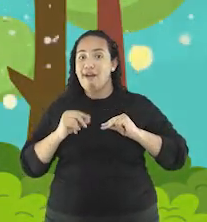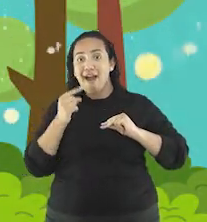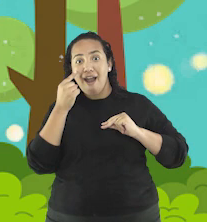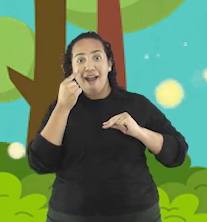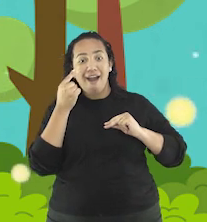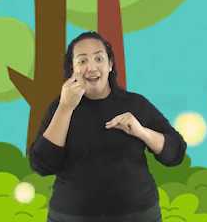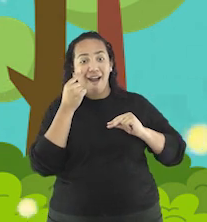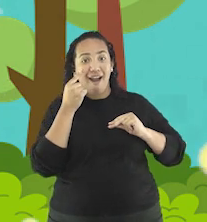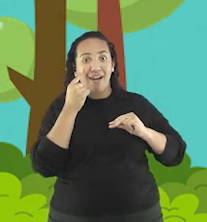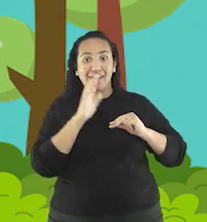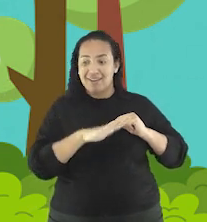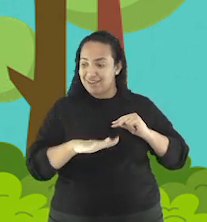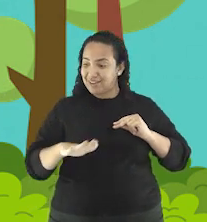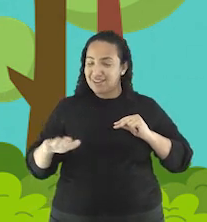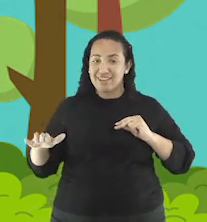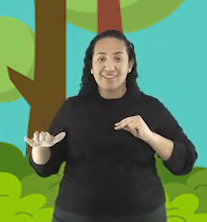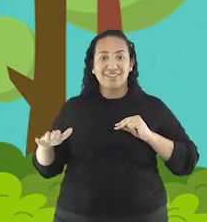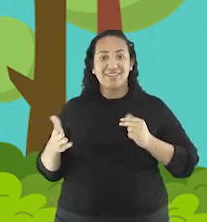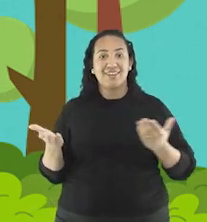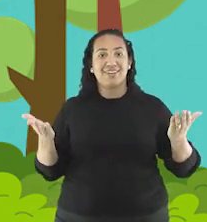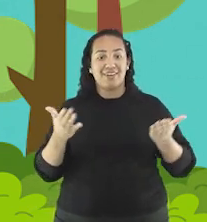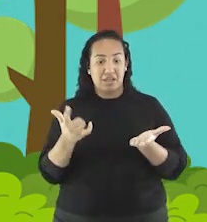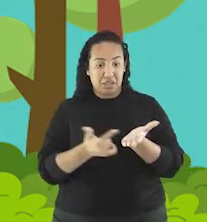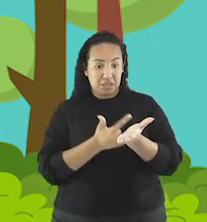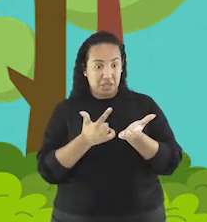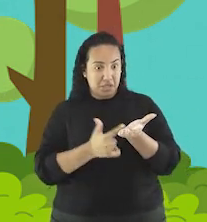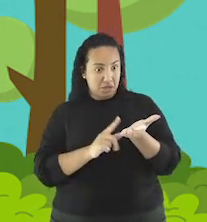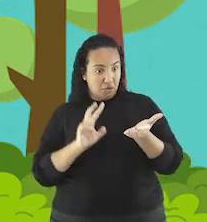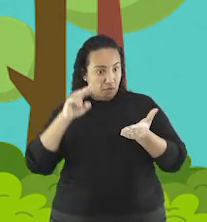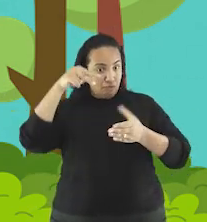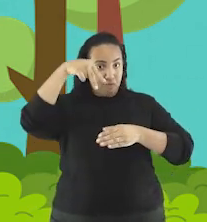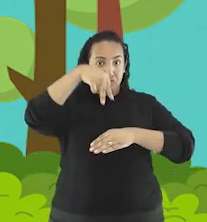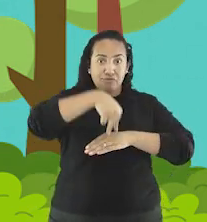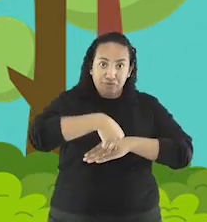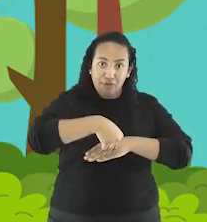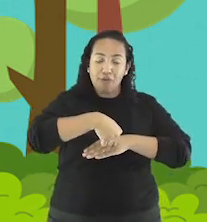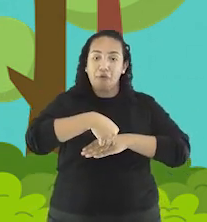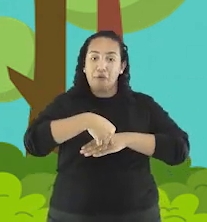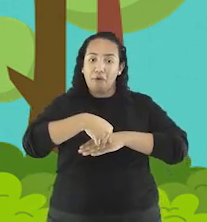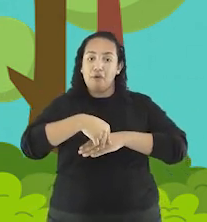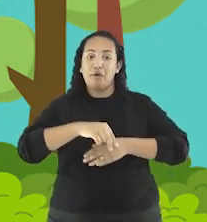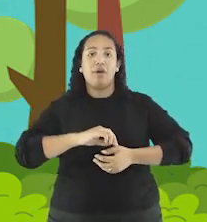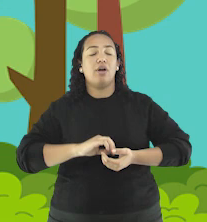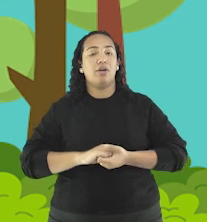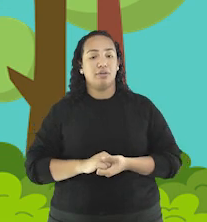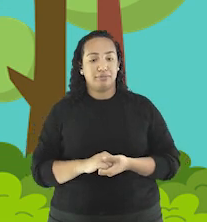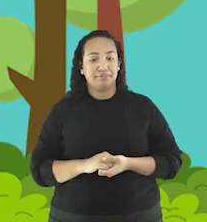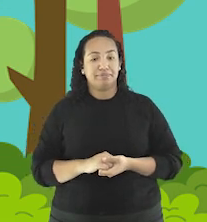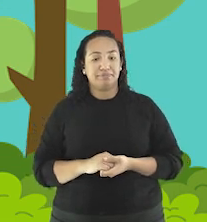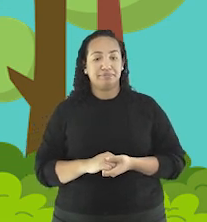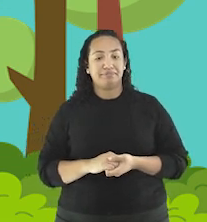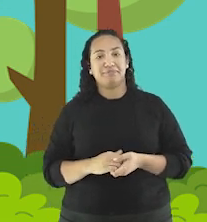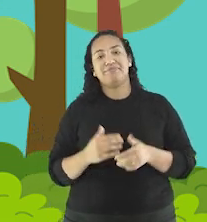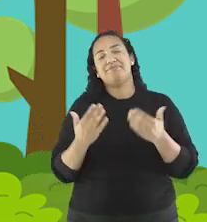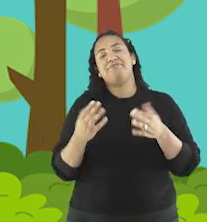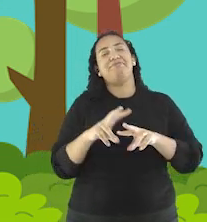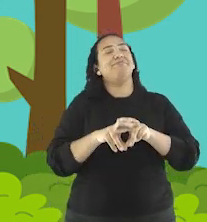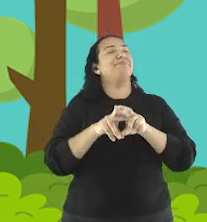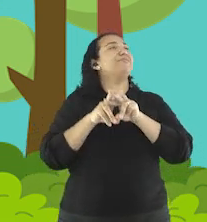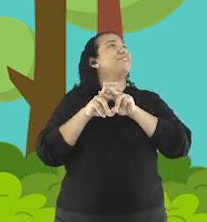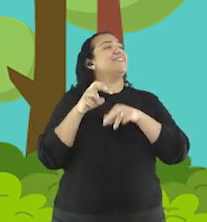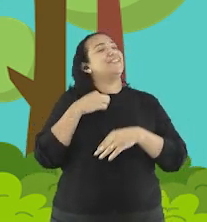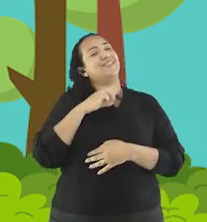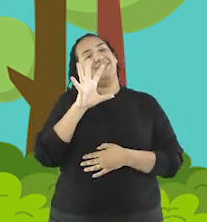Nossa! Vejam, crianças! Estamos dentro da história de Chapeuzinho Vermelho. É por isso